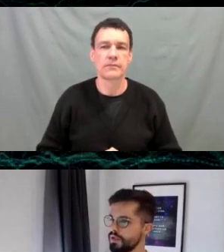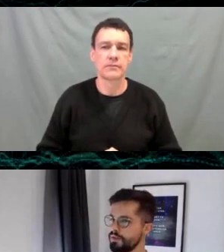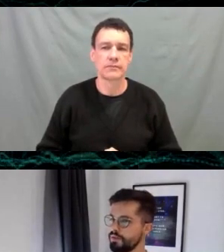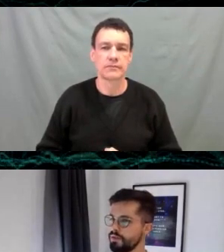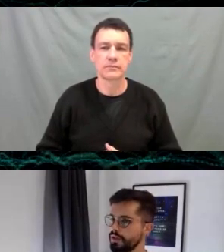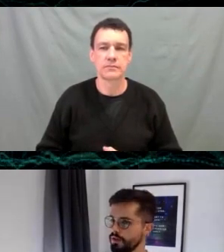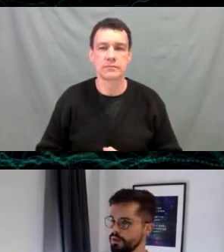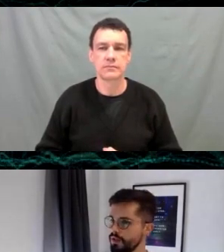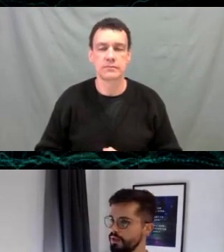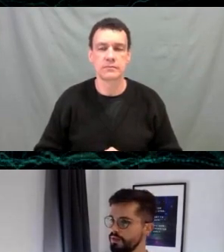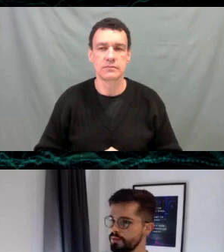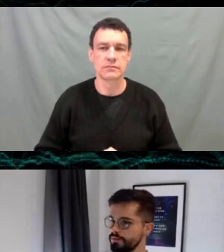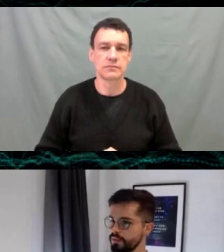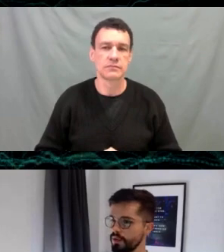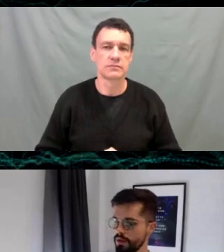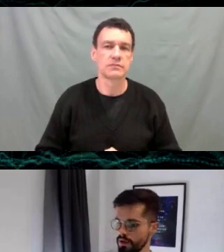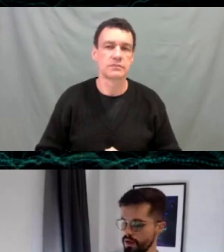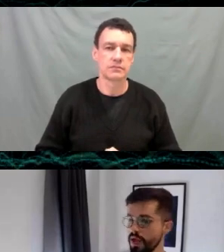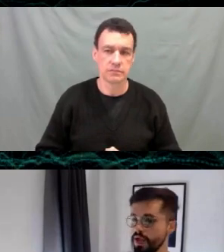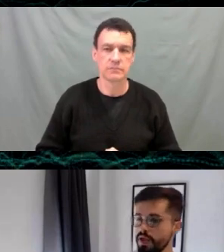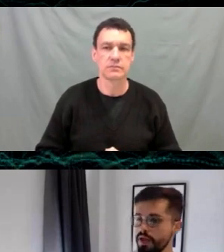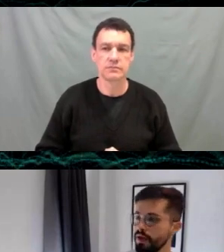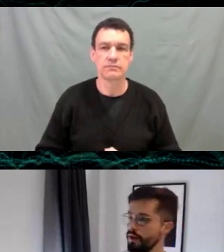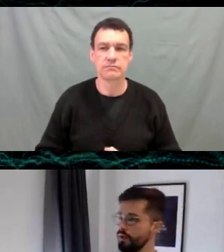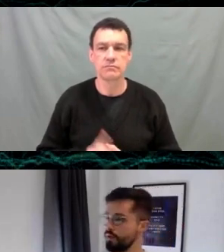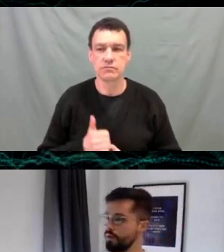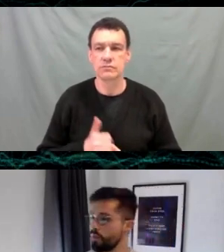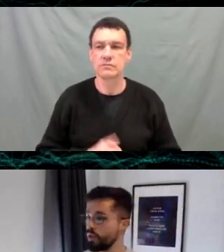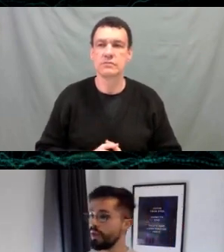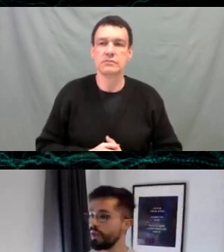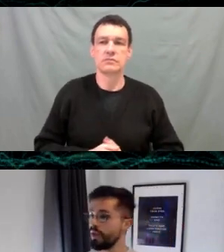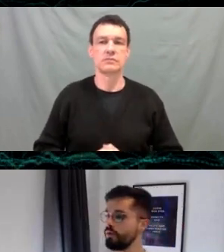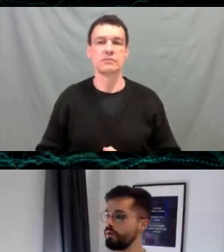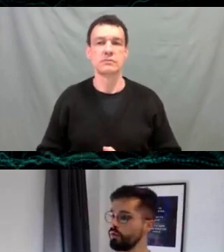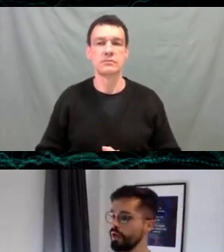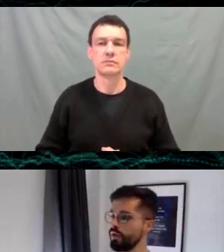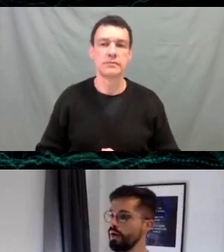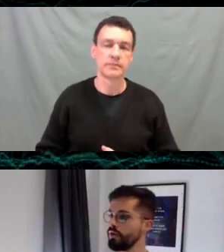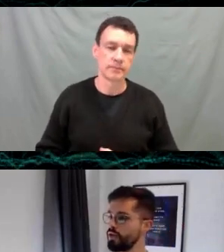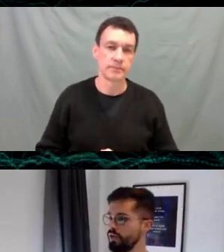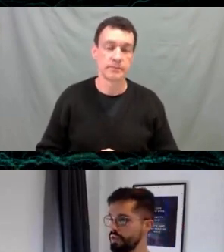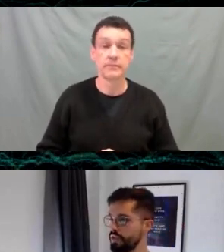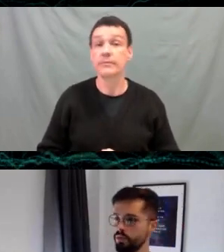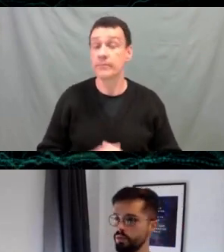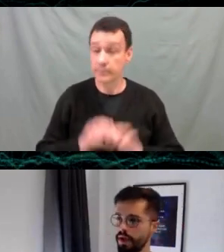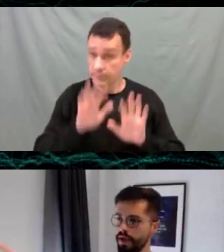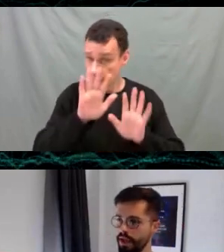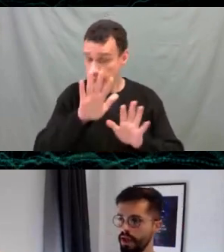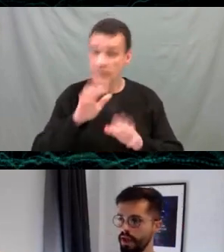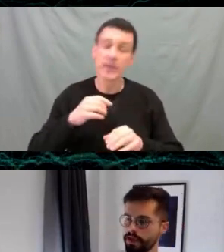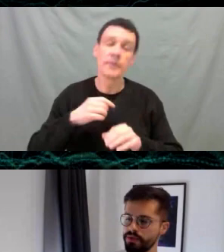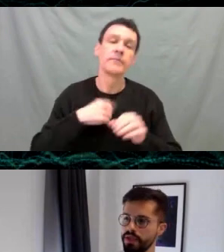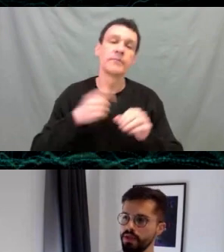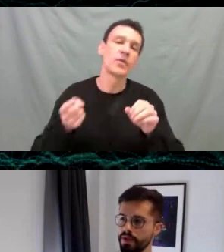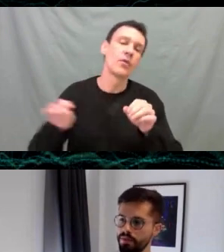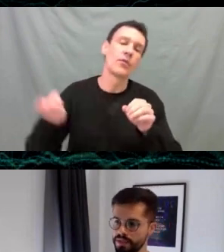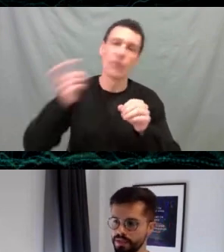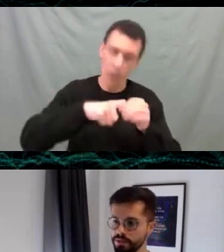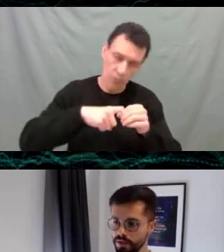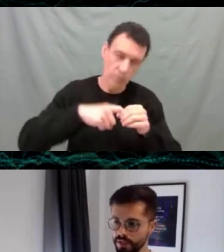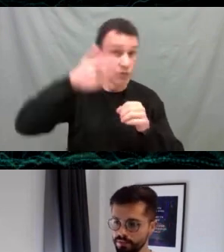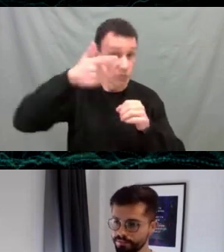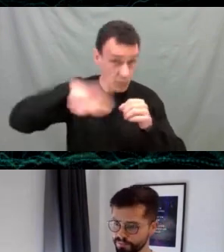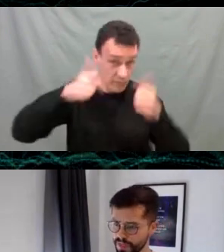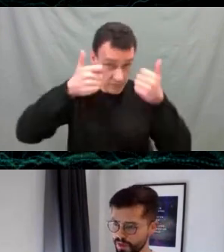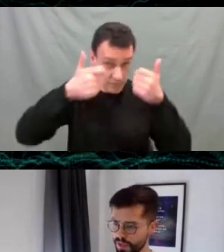a distância já está terminada E aí ao o quê que voltando lá o que a gente tensão é isso